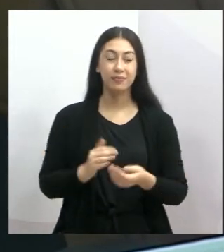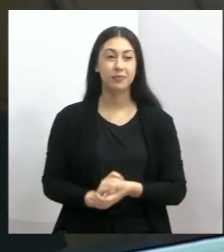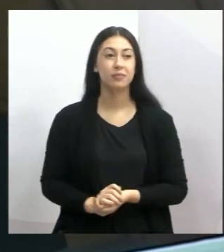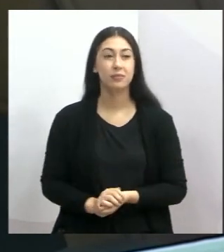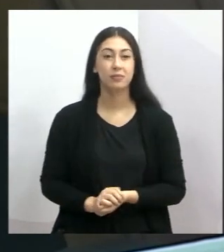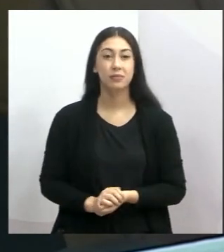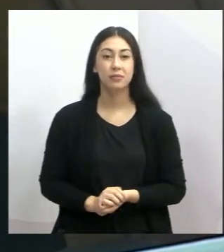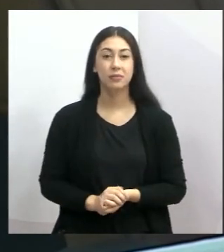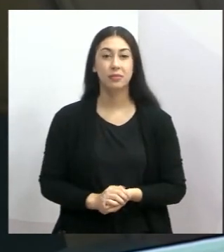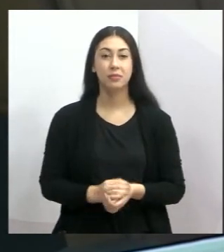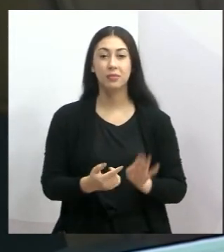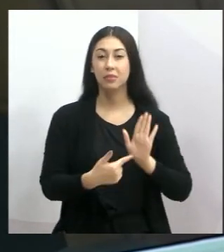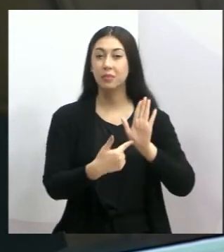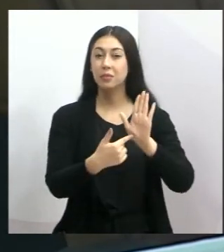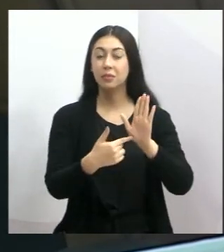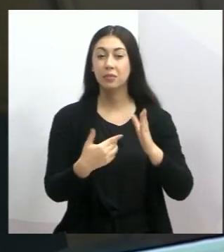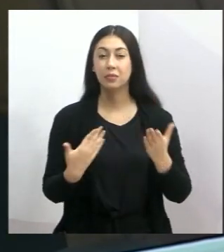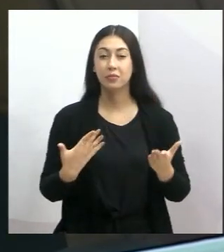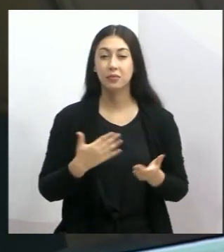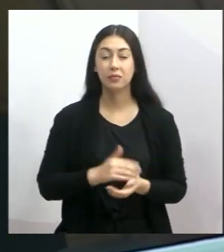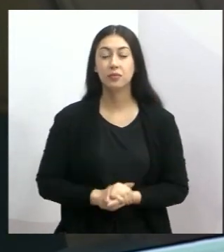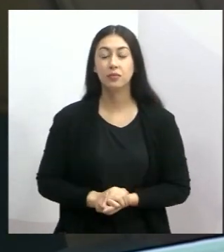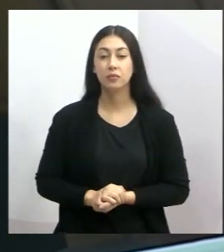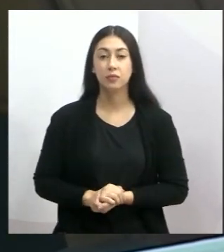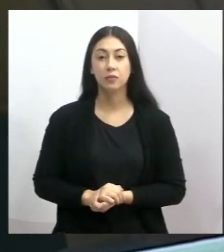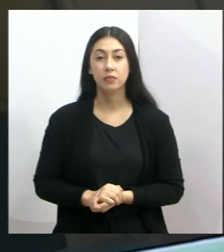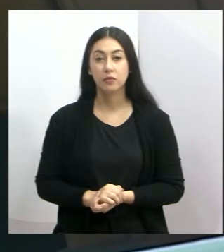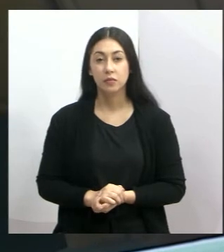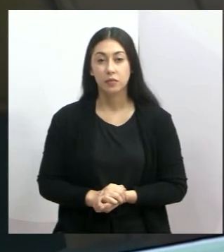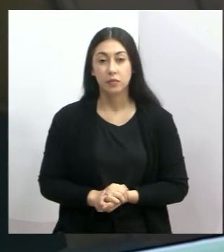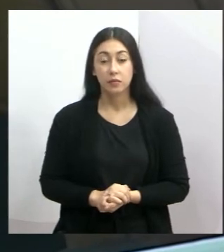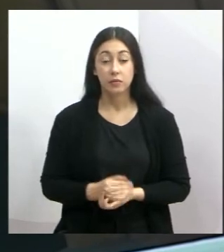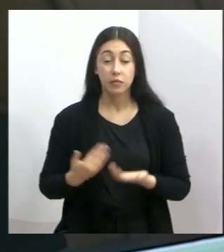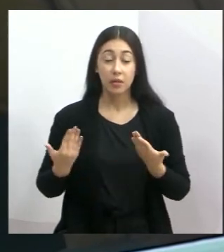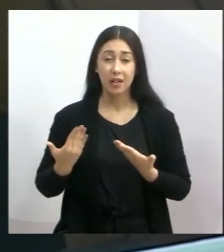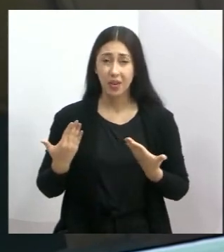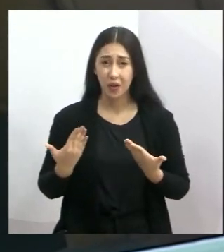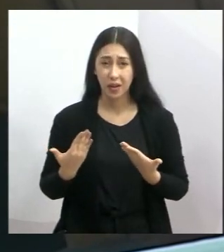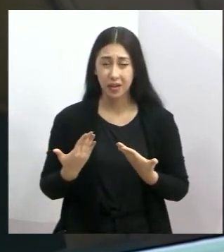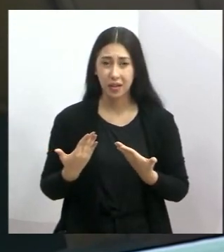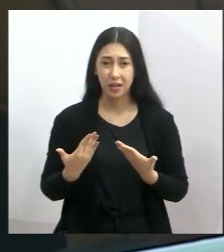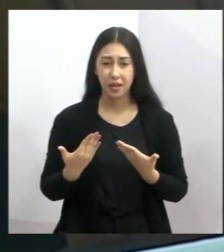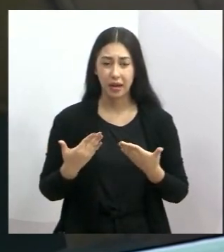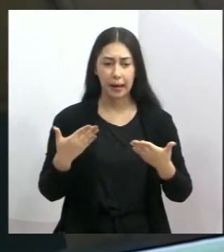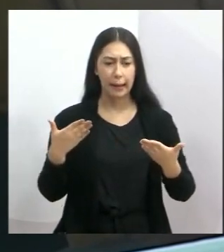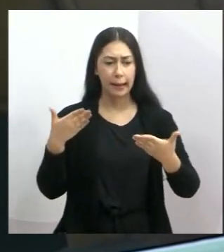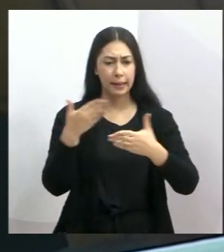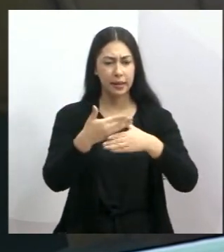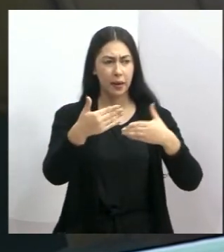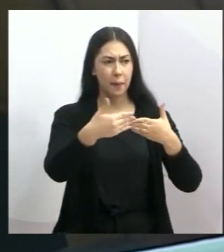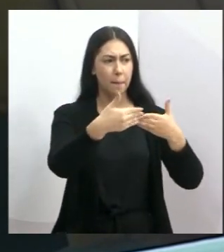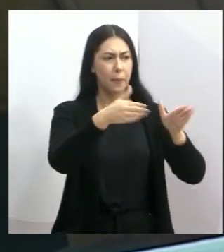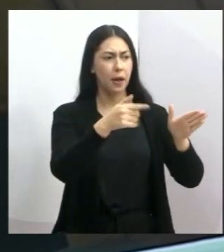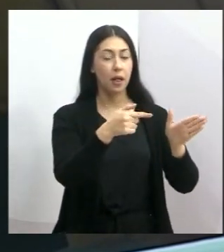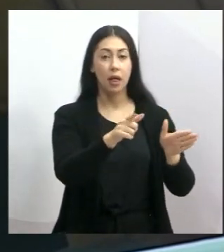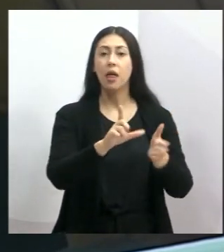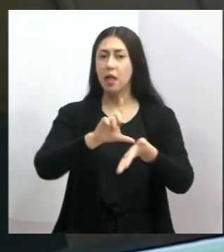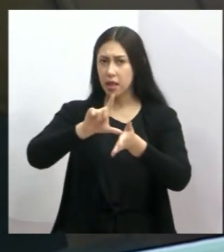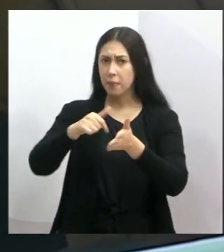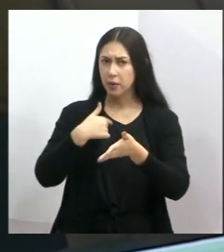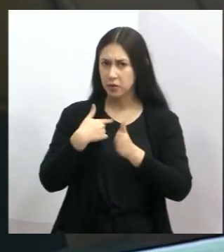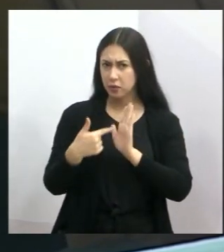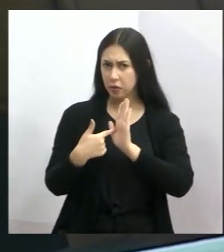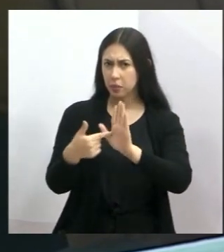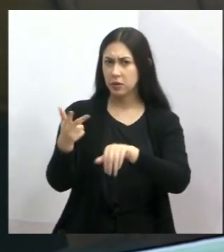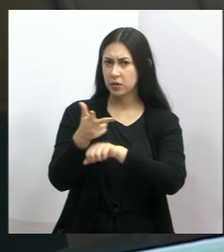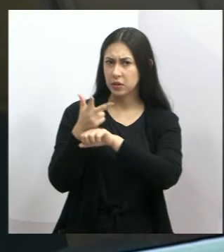postal na migrante ali simplesmente isso e agora jogar essa entrada lá para o meio de caminhão vou mostrar vídeo depois não tema